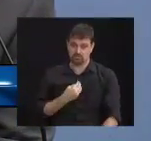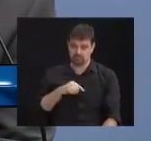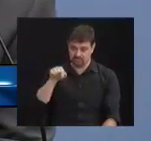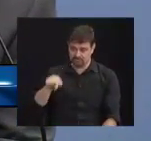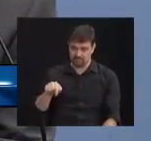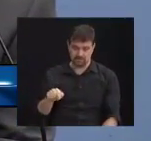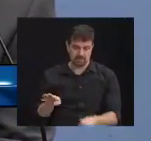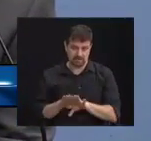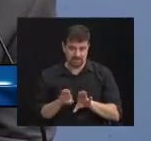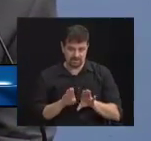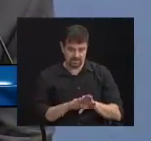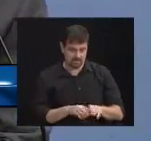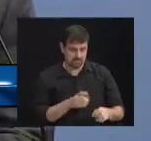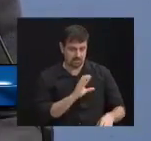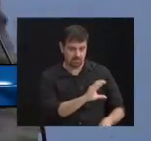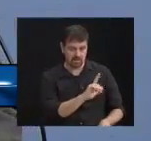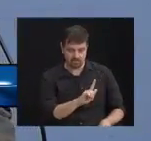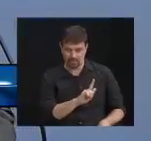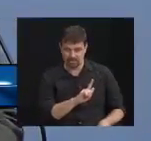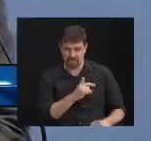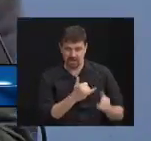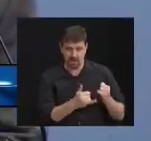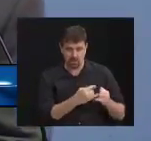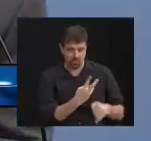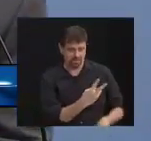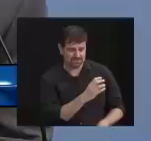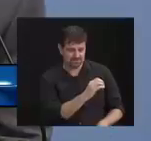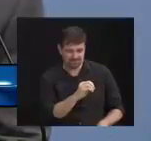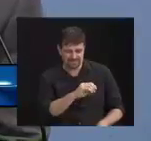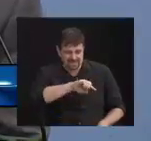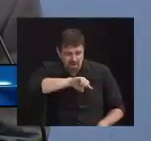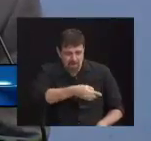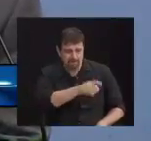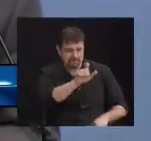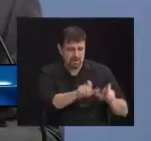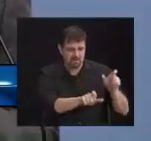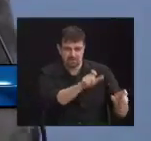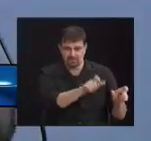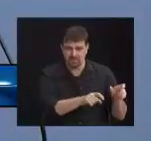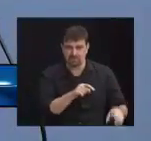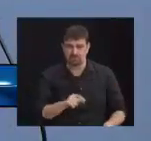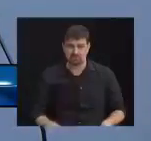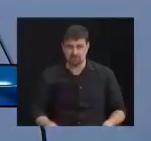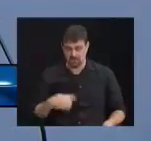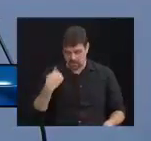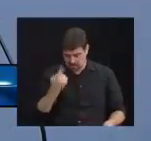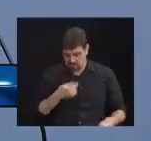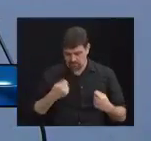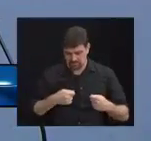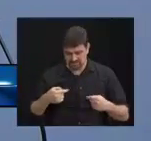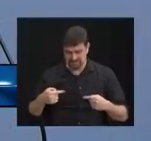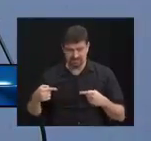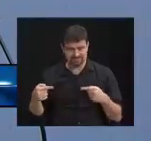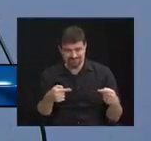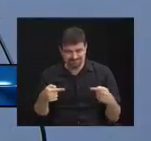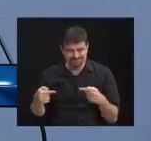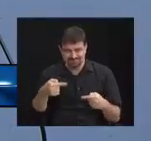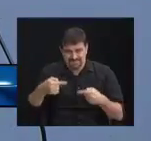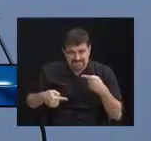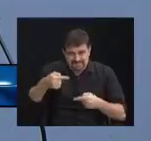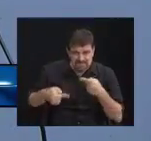do Campo Grande, que é quase 200 mil, 190 mil, chegando a 200 mil, que nós temos que discutir essa questão do metrô em